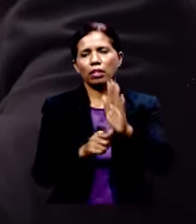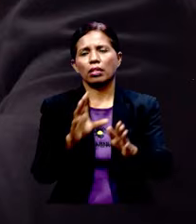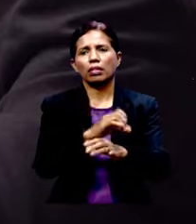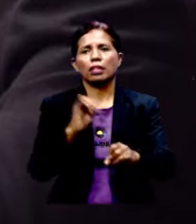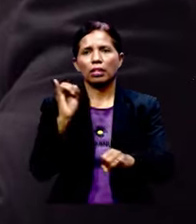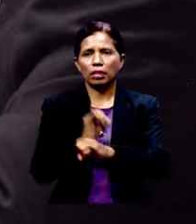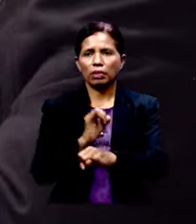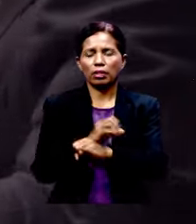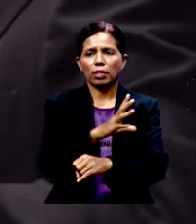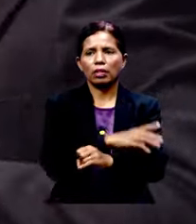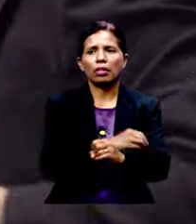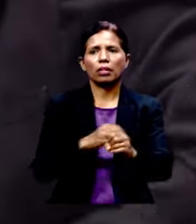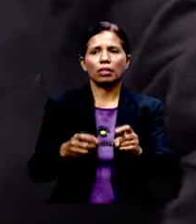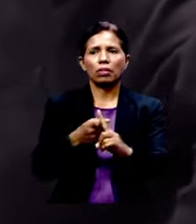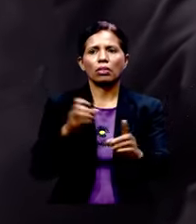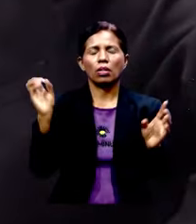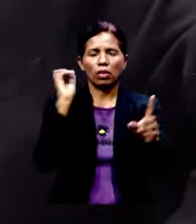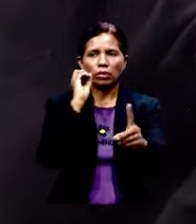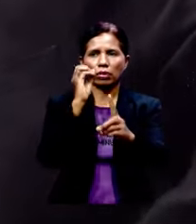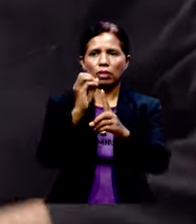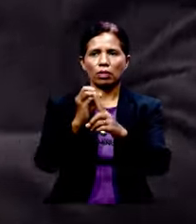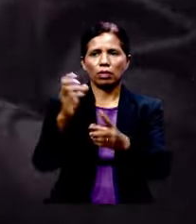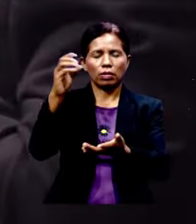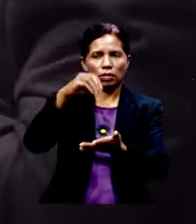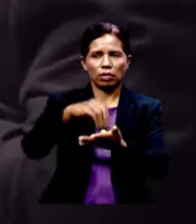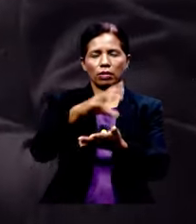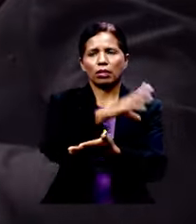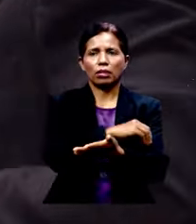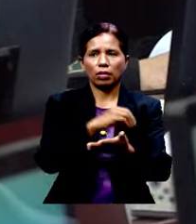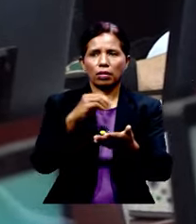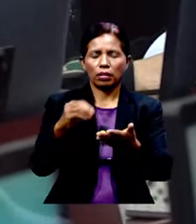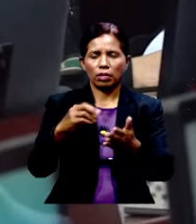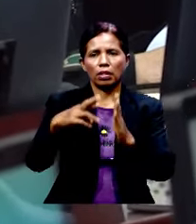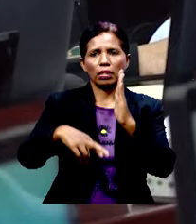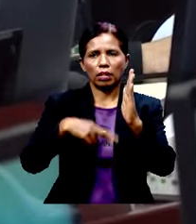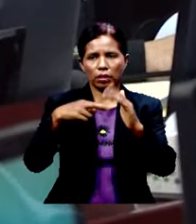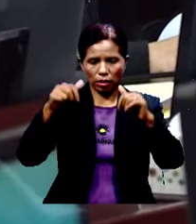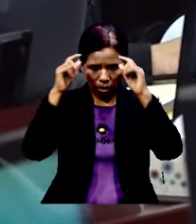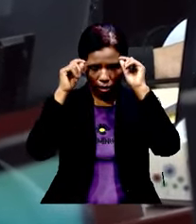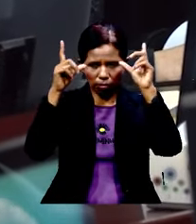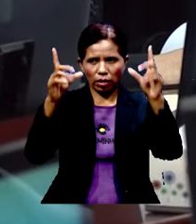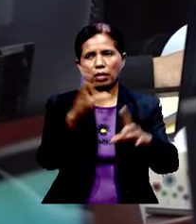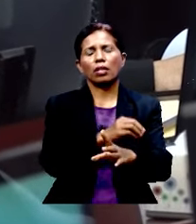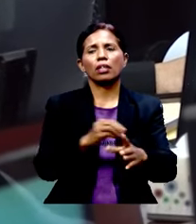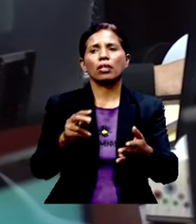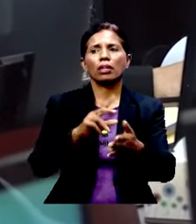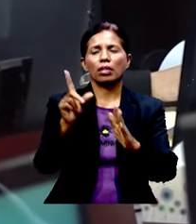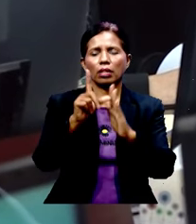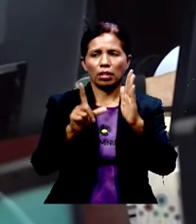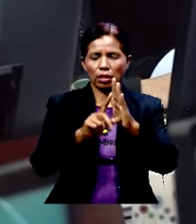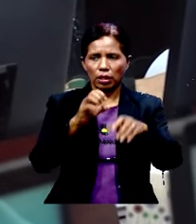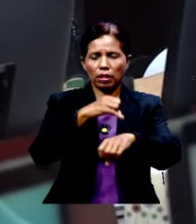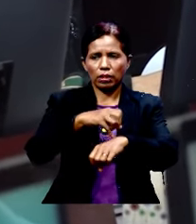indústria, diploma NEI, onde objetivo MOS atualina quadro legal no regulamentar e Timor-Leste, ho normas